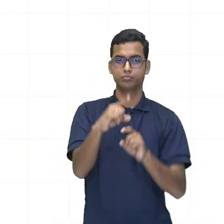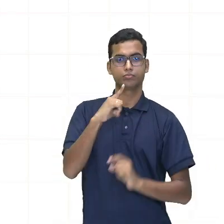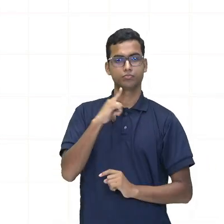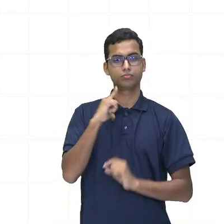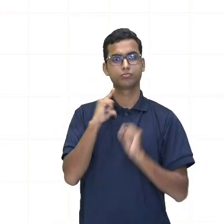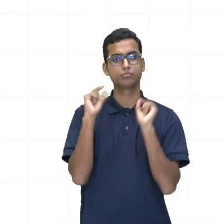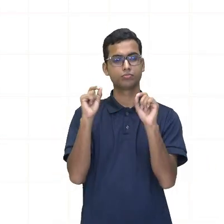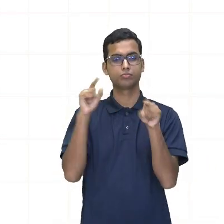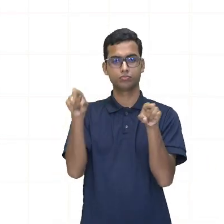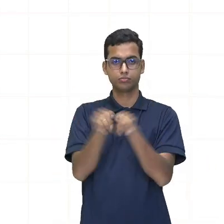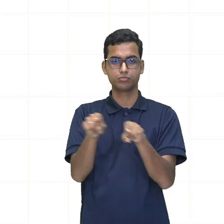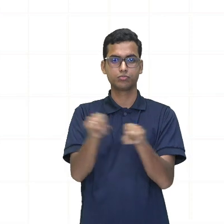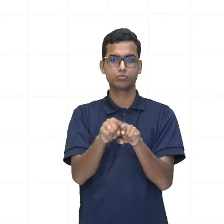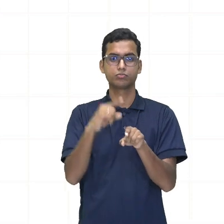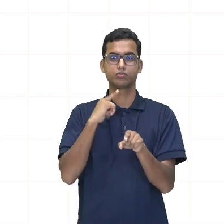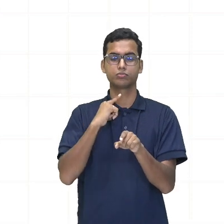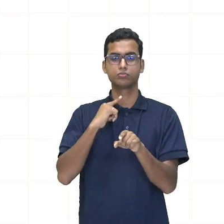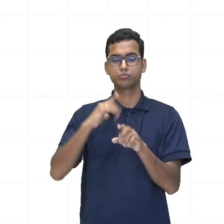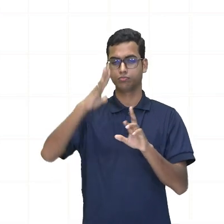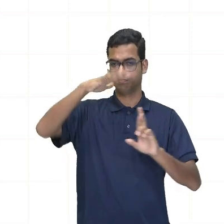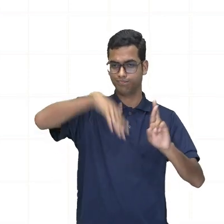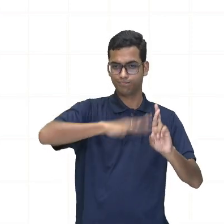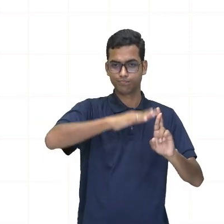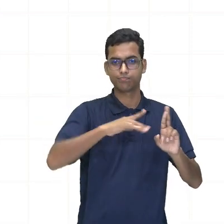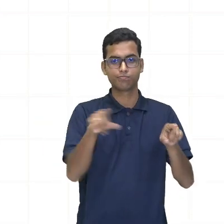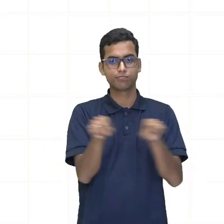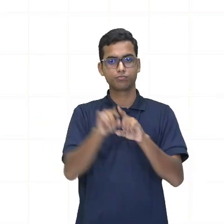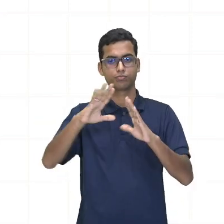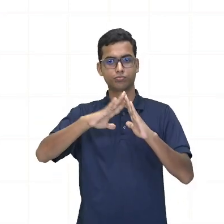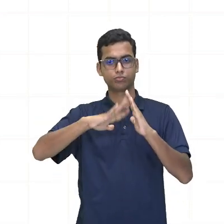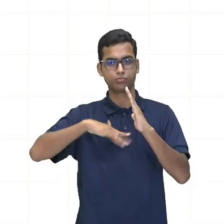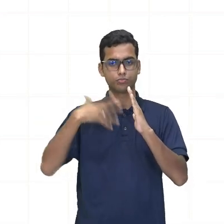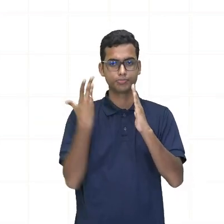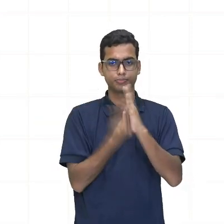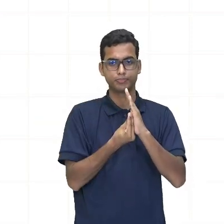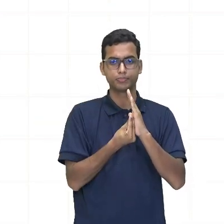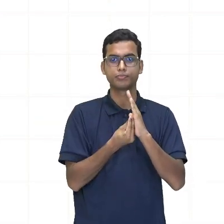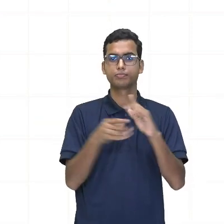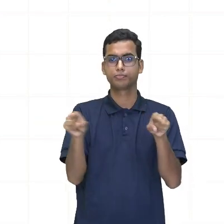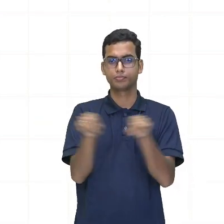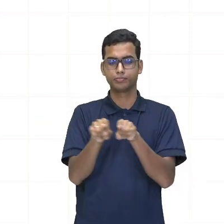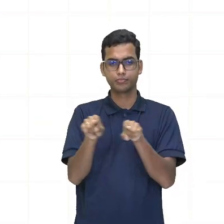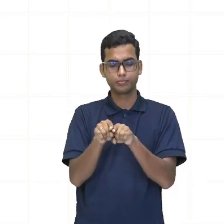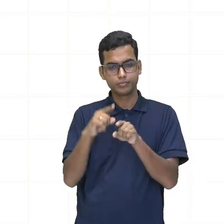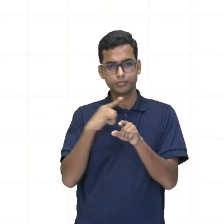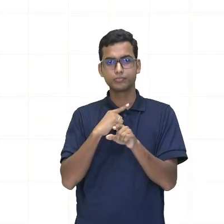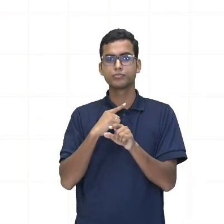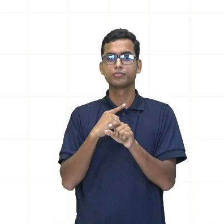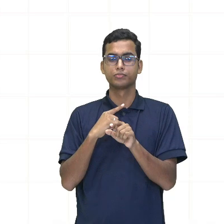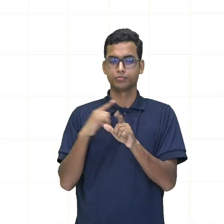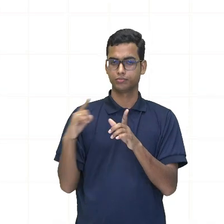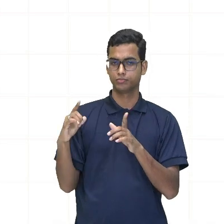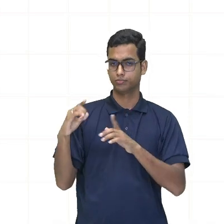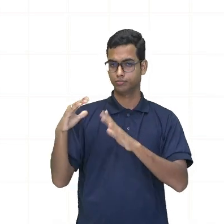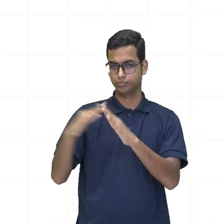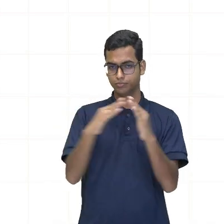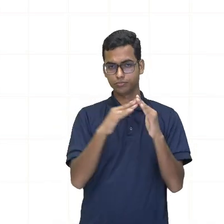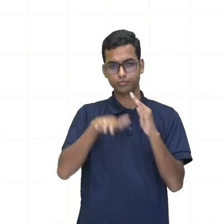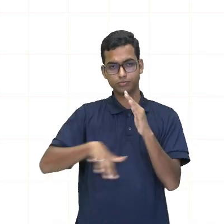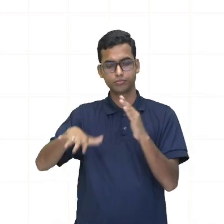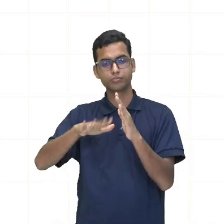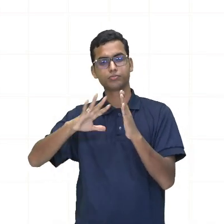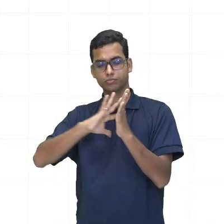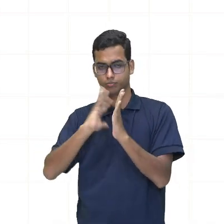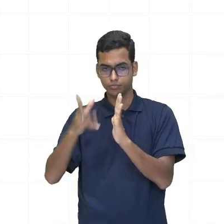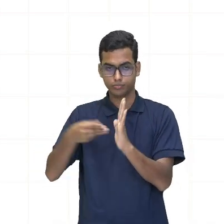ribeirinhos, os quilombolas, que vão fazer parte desses habitantes tradicionais da região amazônica. Temos a presença